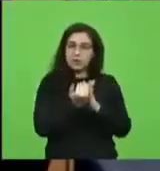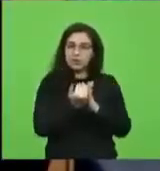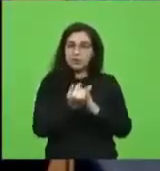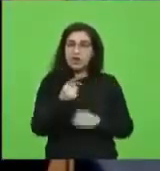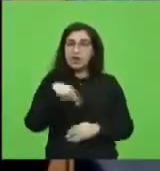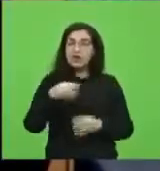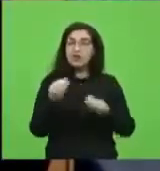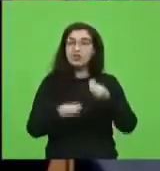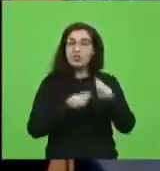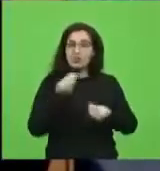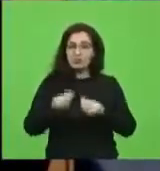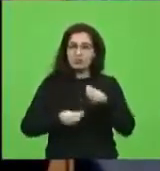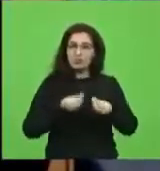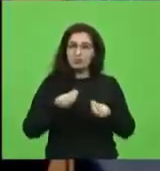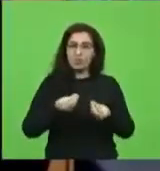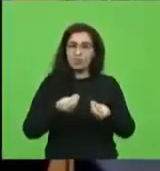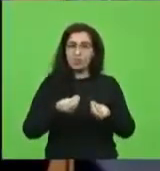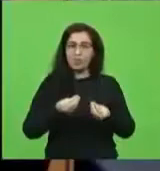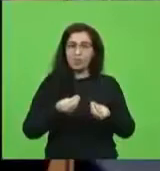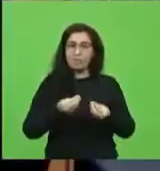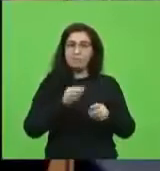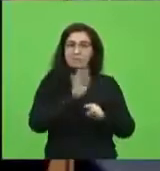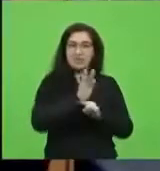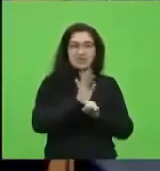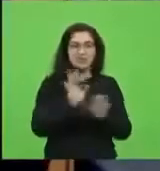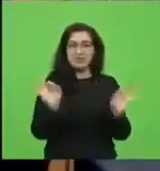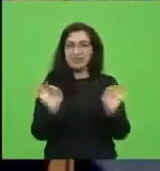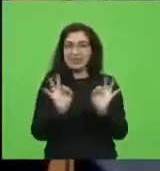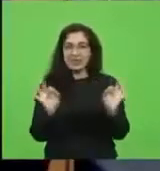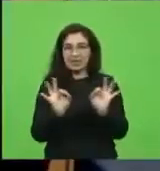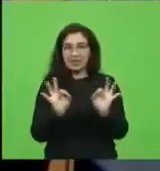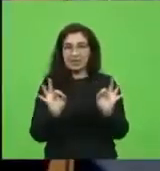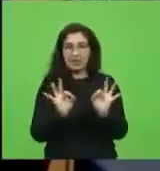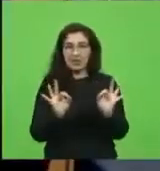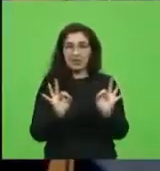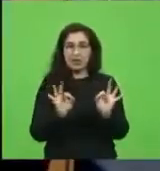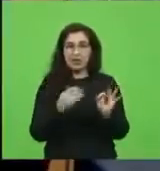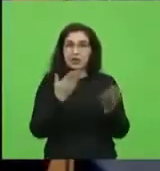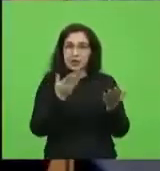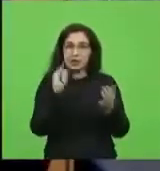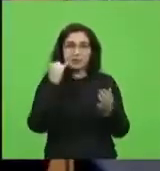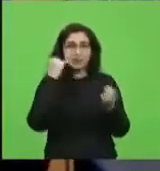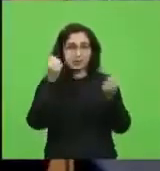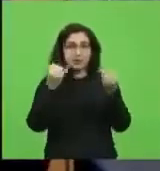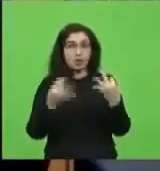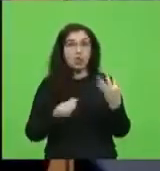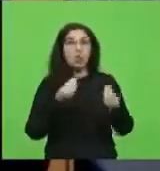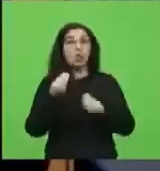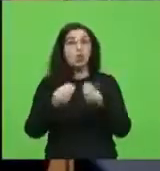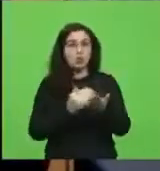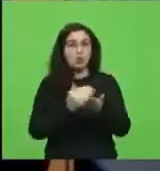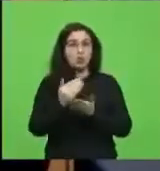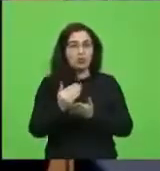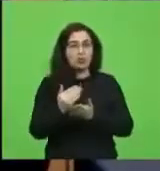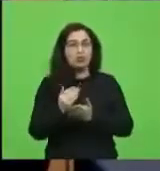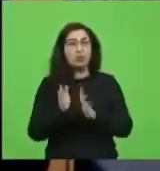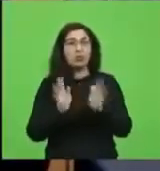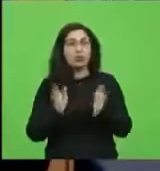exemplos. E ele disse aqui bem aonde isso começou. A gente tem dado maus